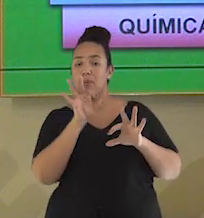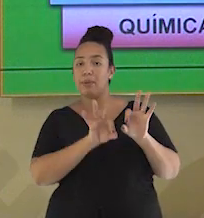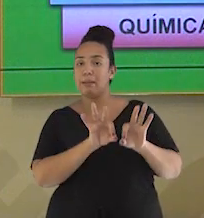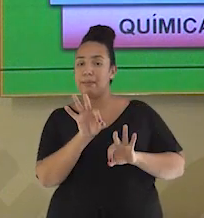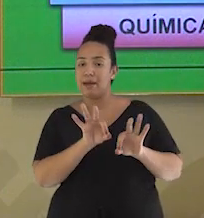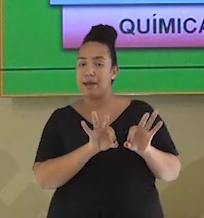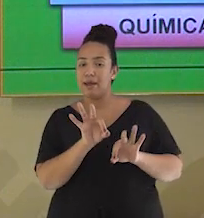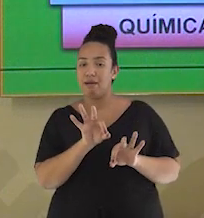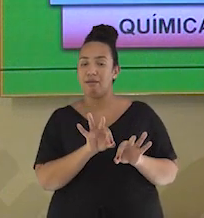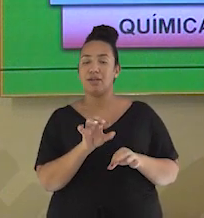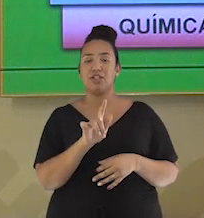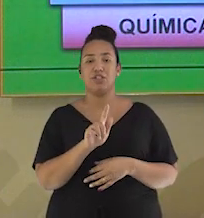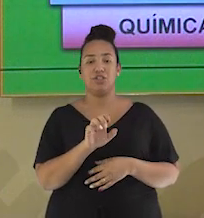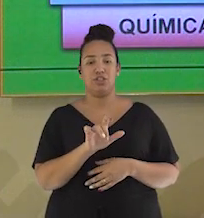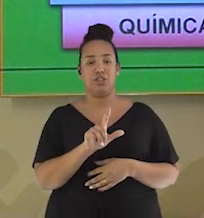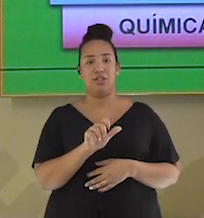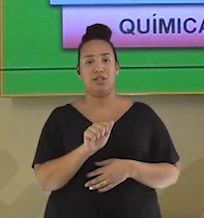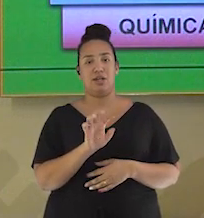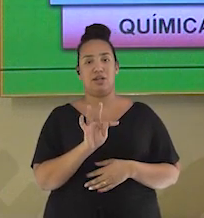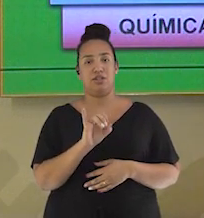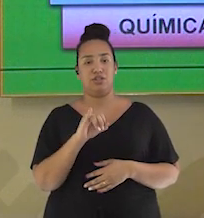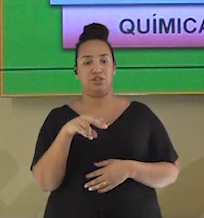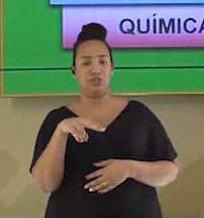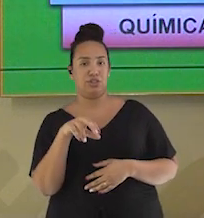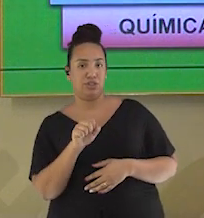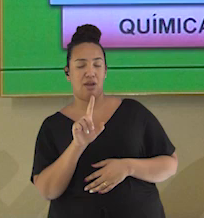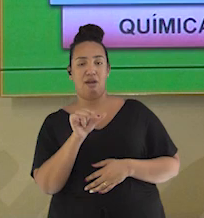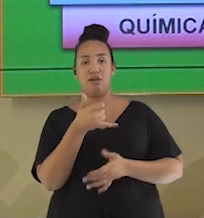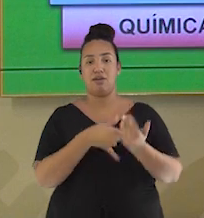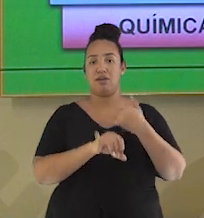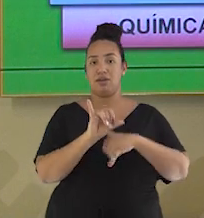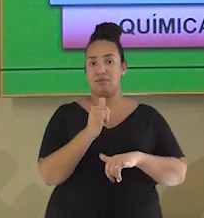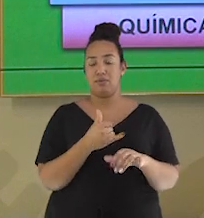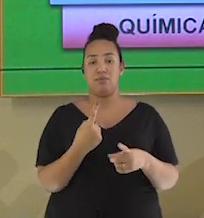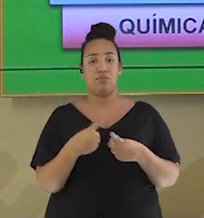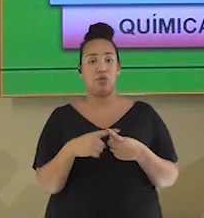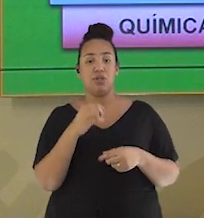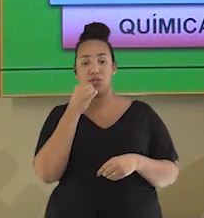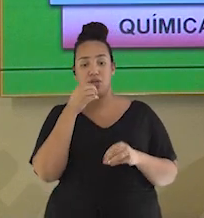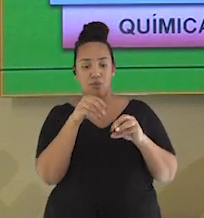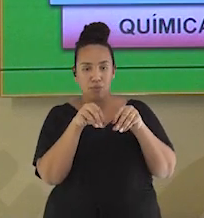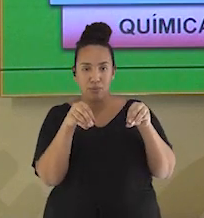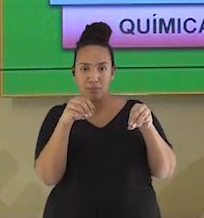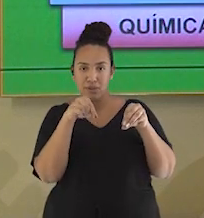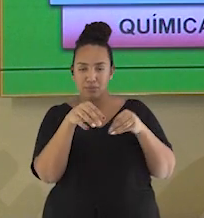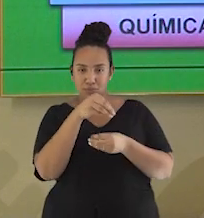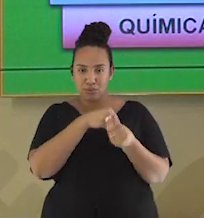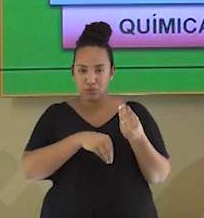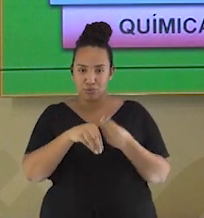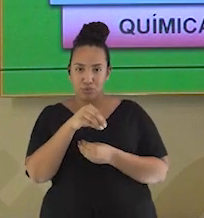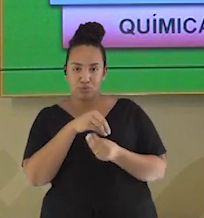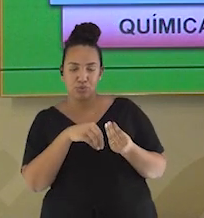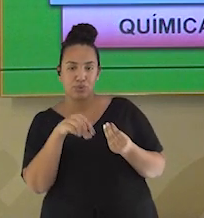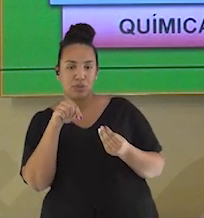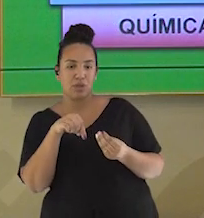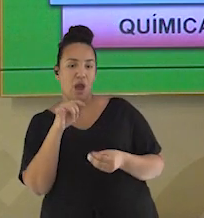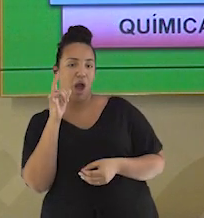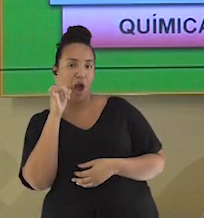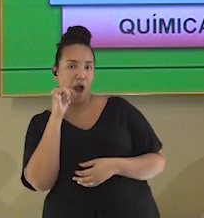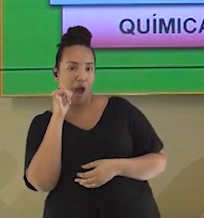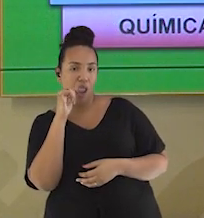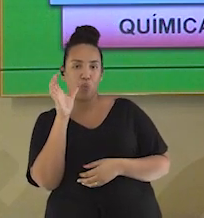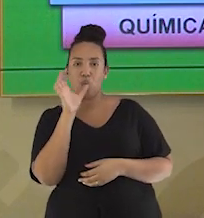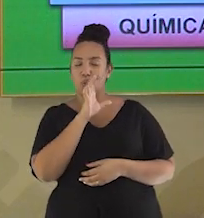como sendo uma transformação química, porque quando pegamos o pó da gelatina, misturamos com a